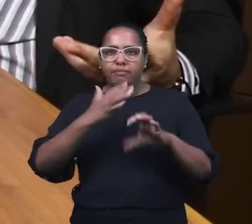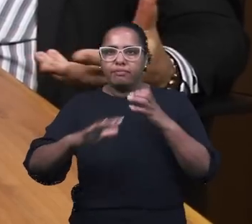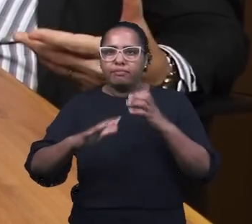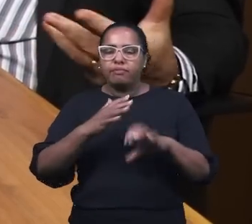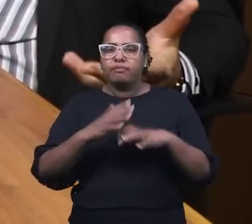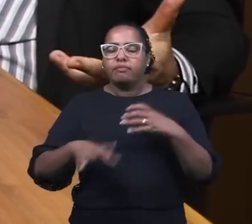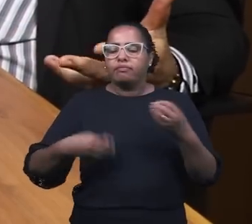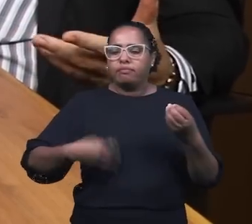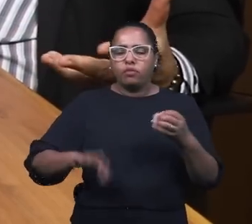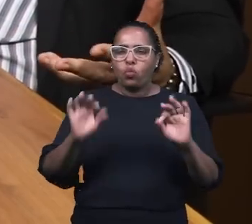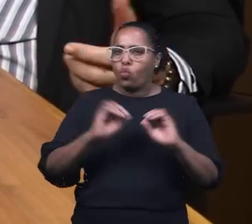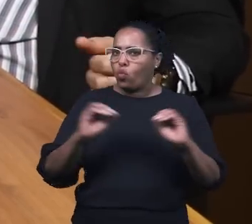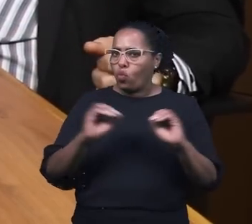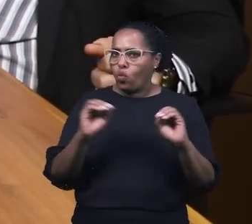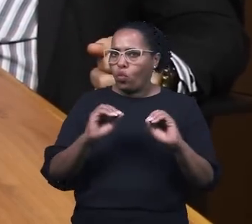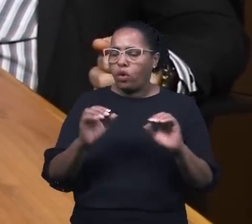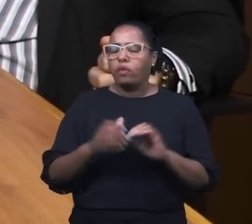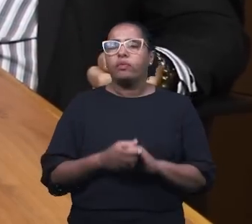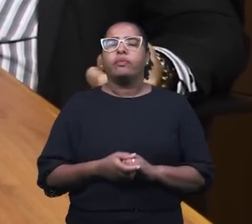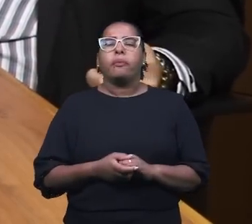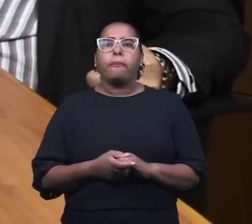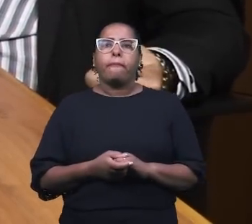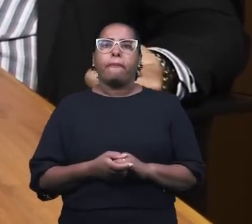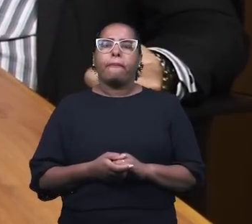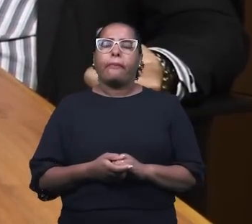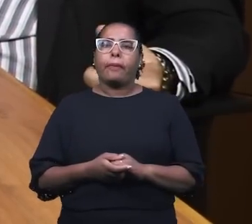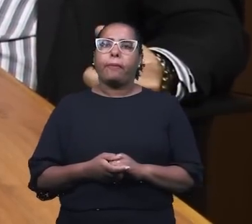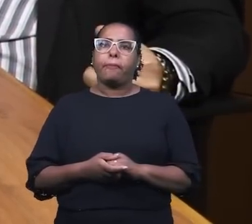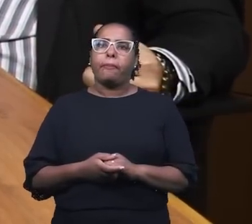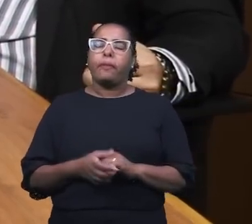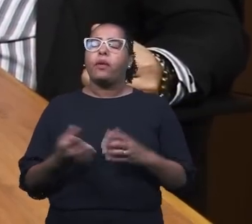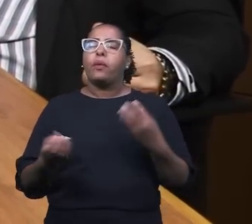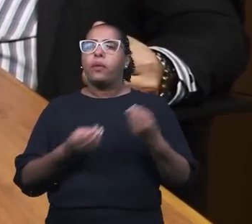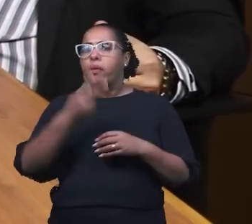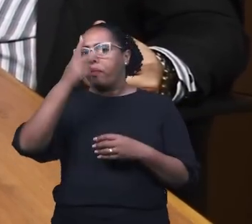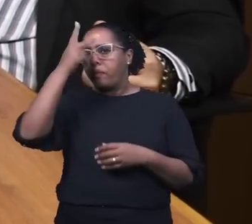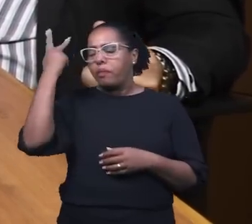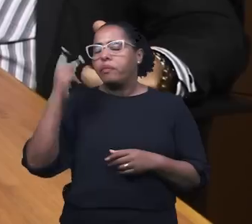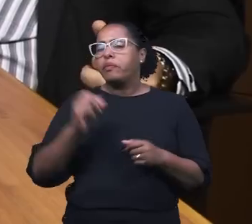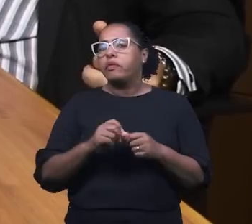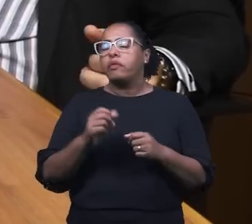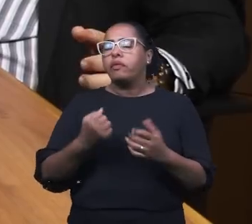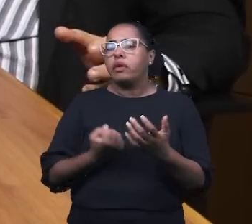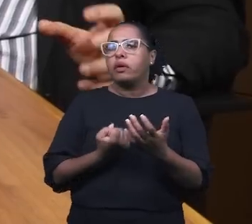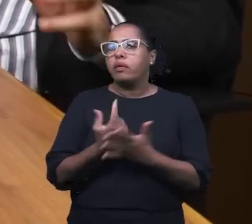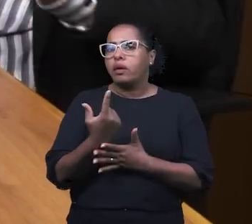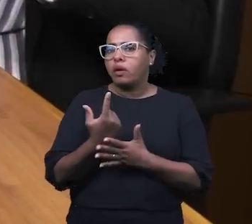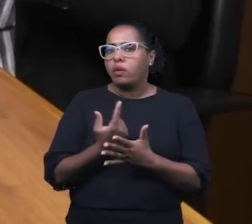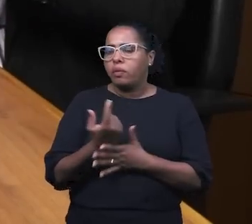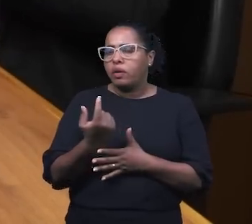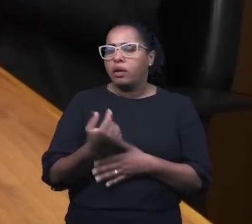que canta, que não está envolvido diretamente com o louvor na igreja. Como é que a pessoa faz para comprar?